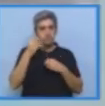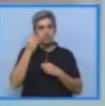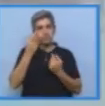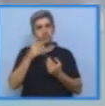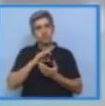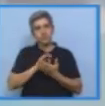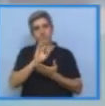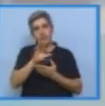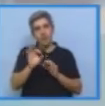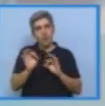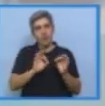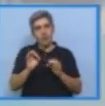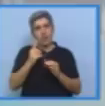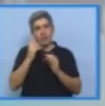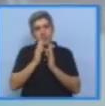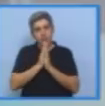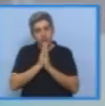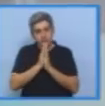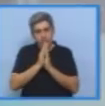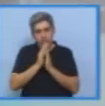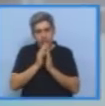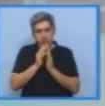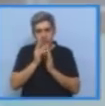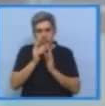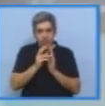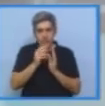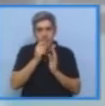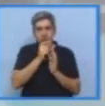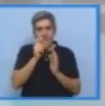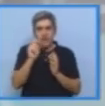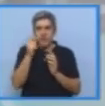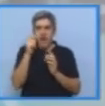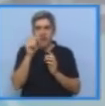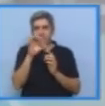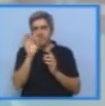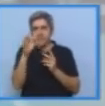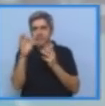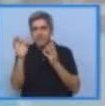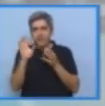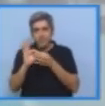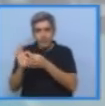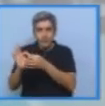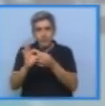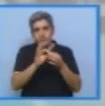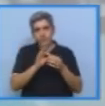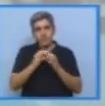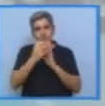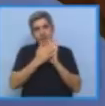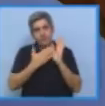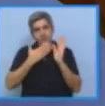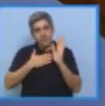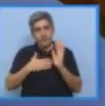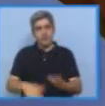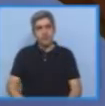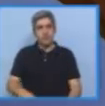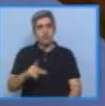eventualmente prepararíamos uma homilia, as palavras-chave que encontramos e de unidade que os textos nos oferecem.